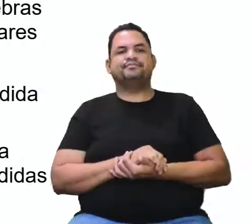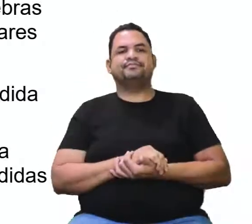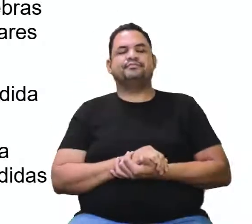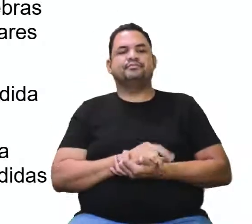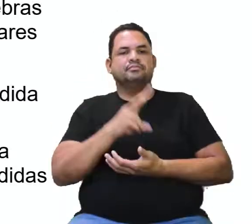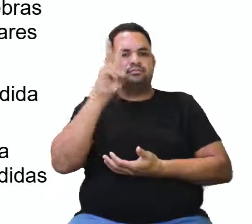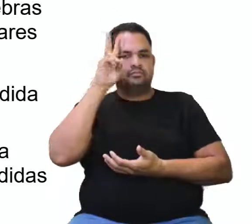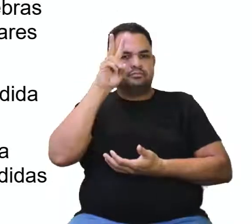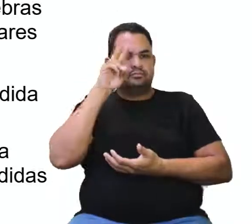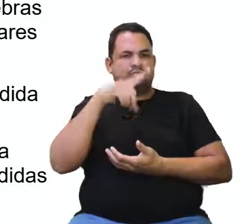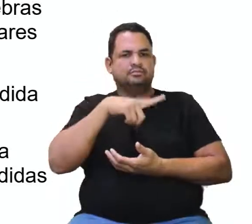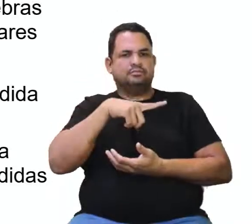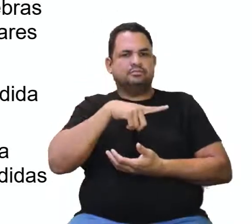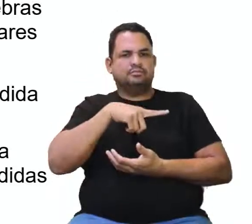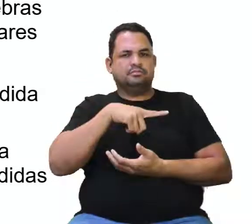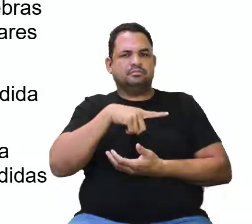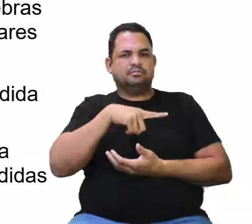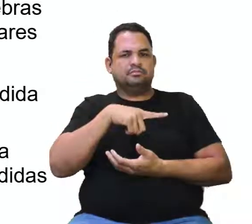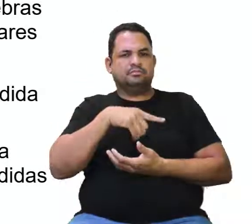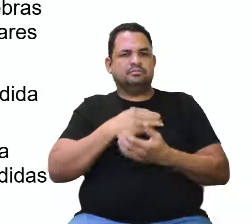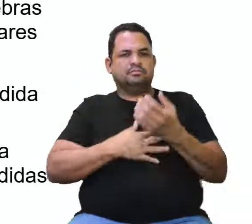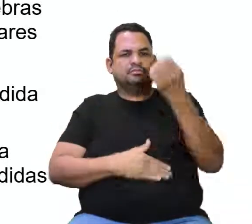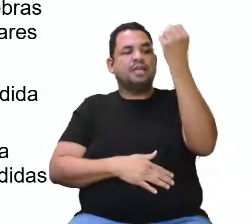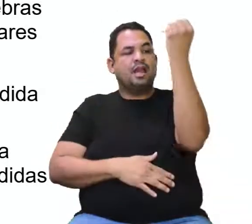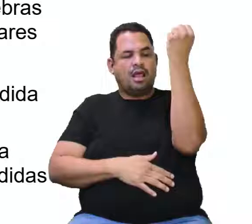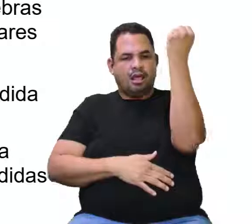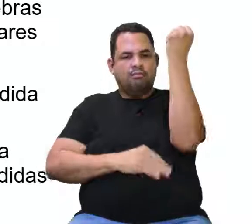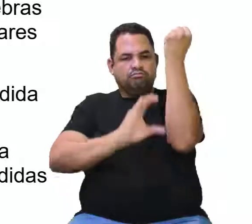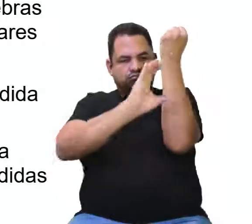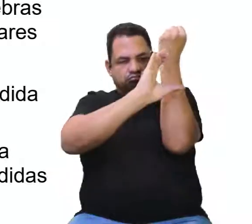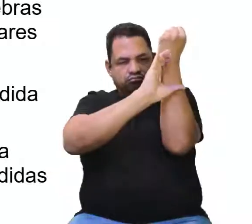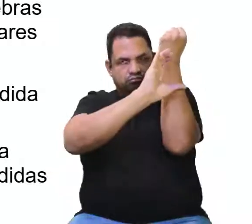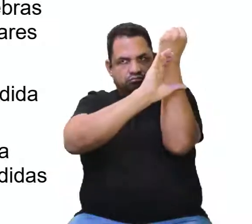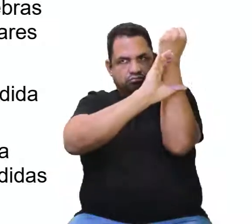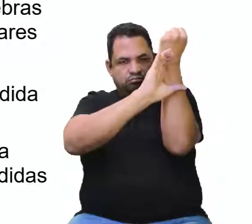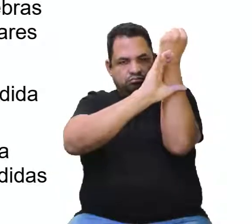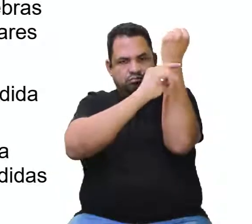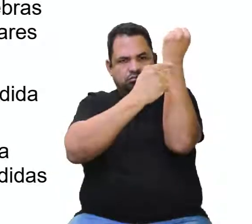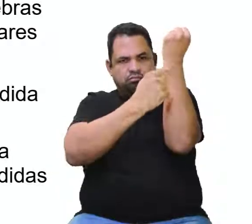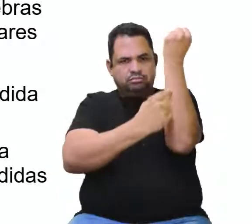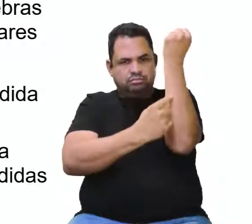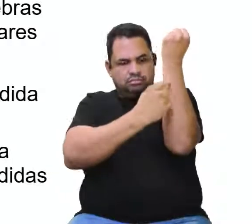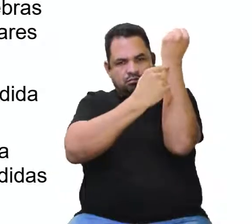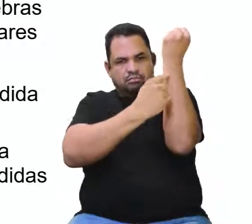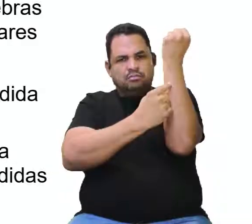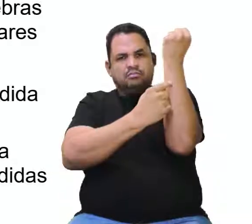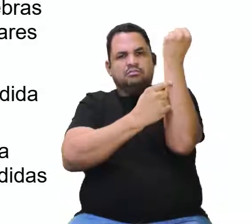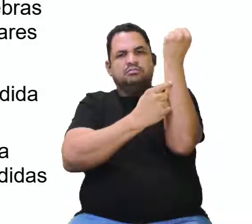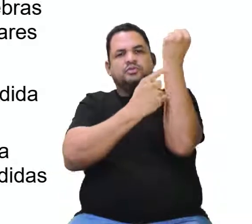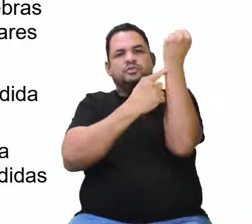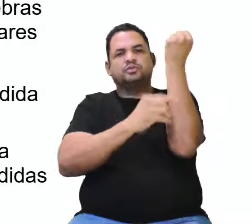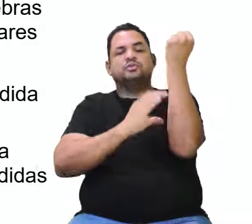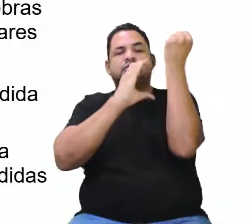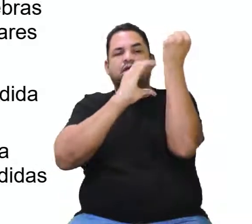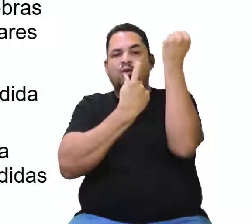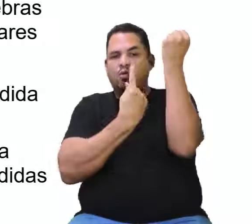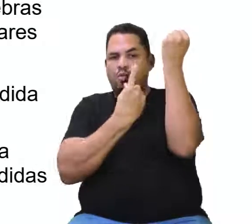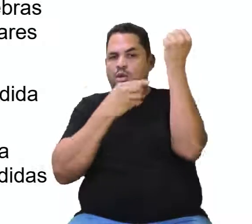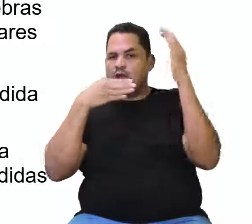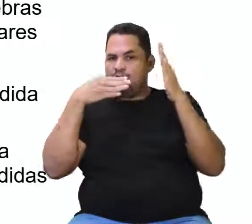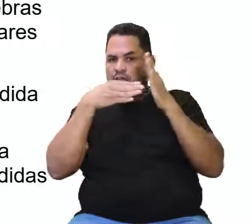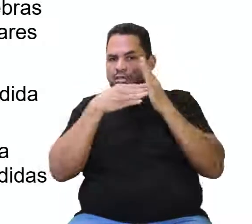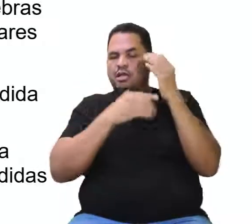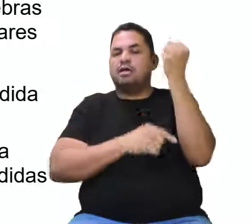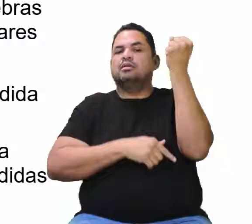Então, lembra que eu falei que nós temos lá as vértebras cervicais? Então, as cervicais, elas são de 1 a 7.